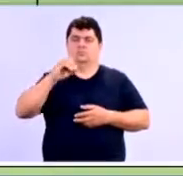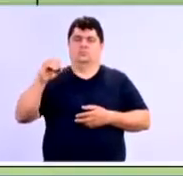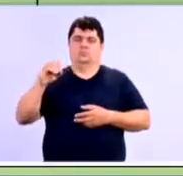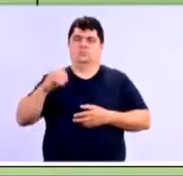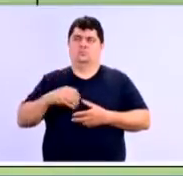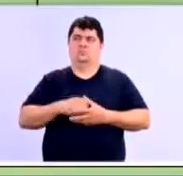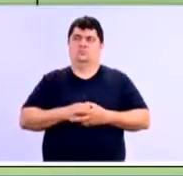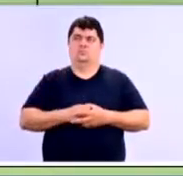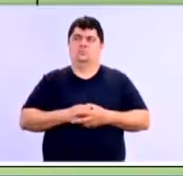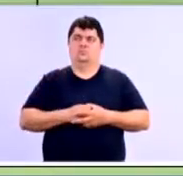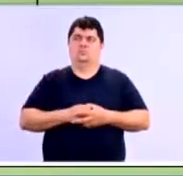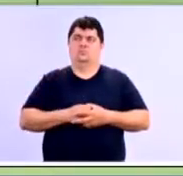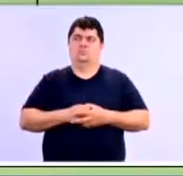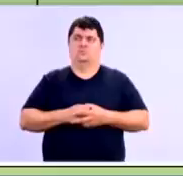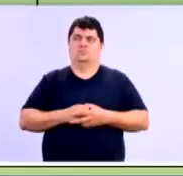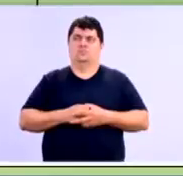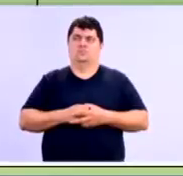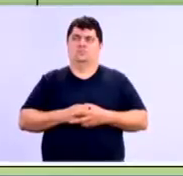94.800.